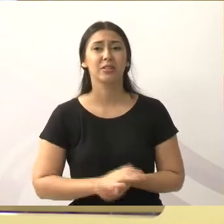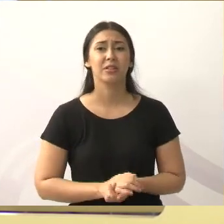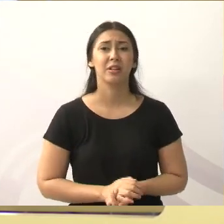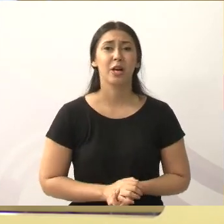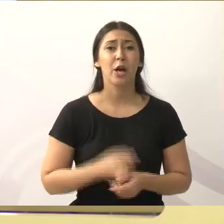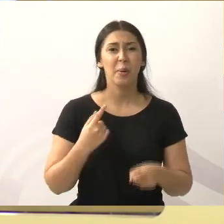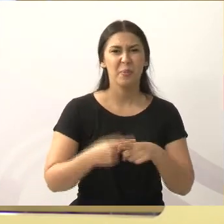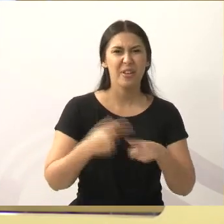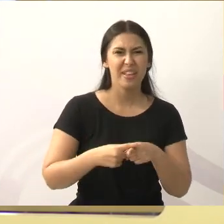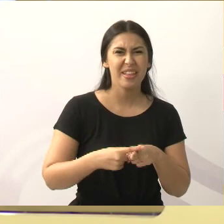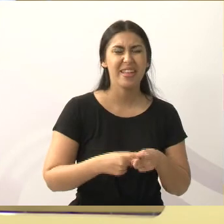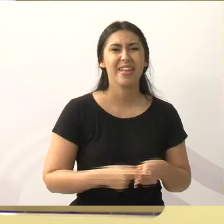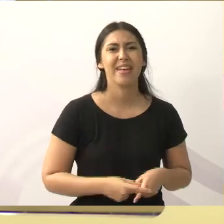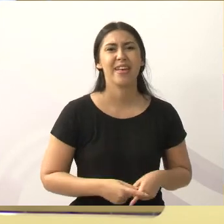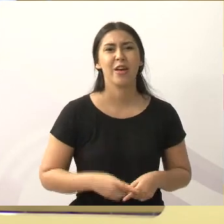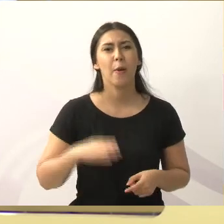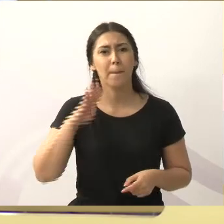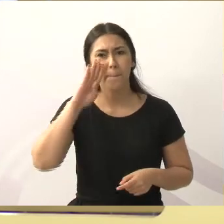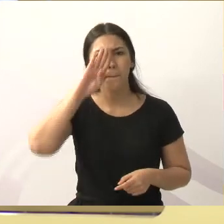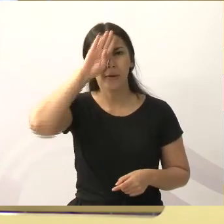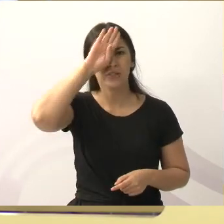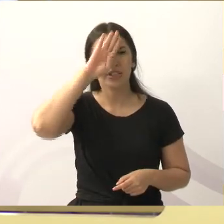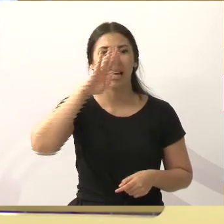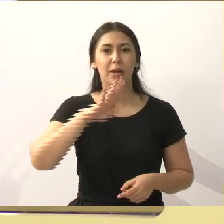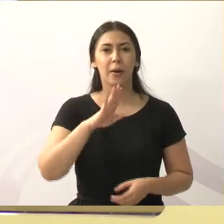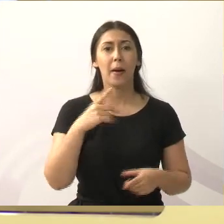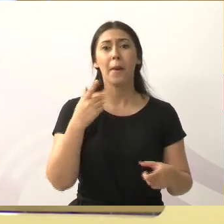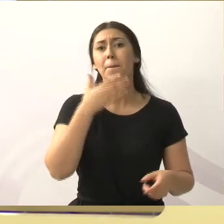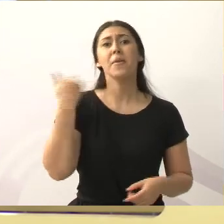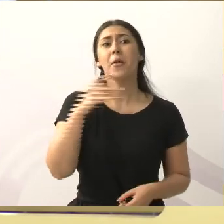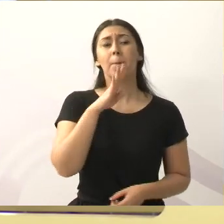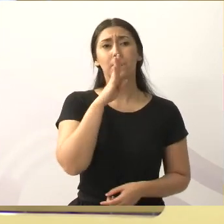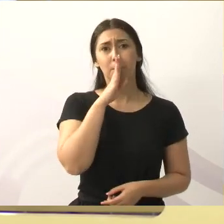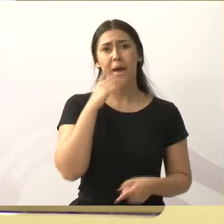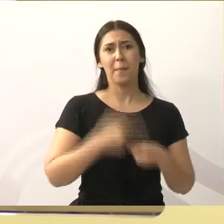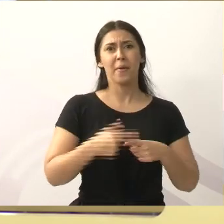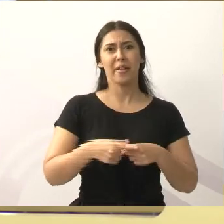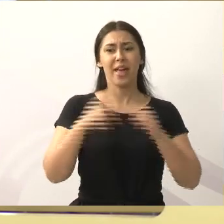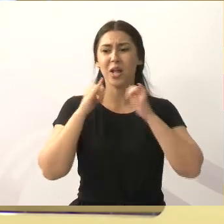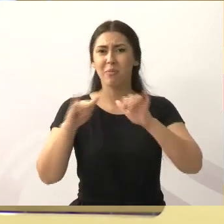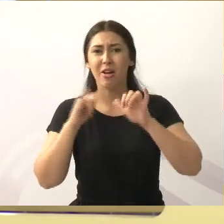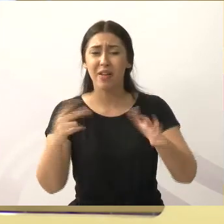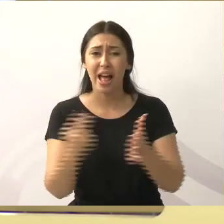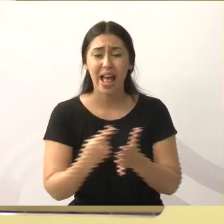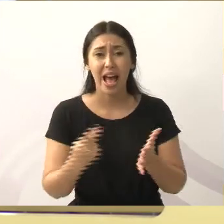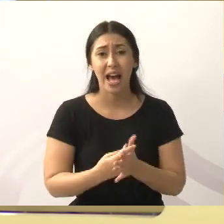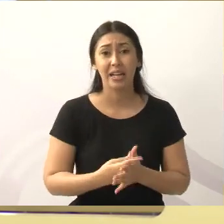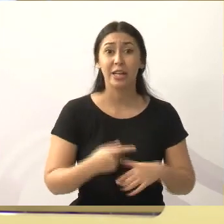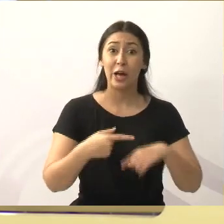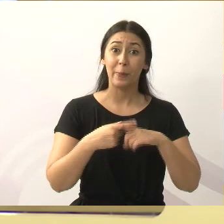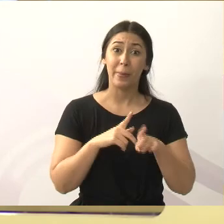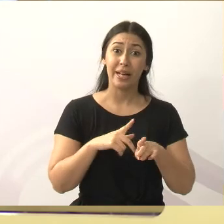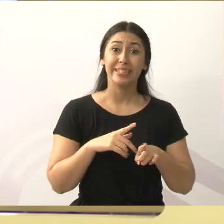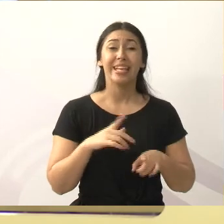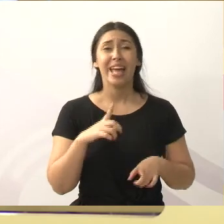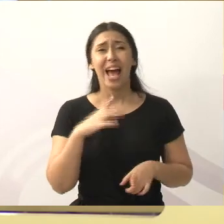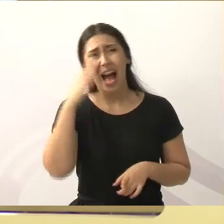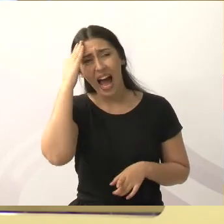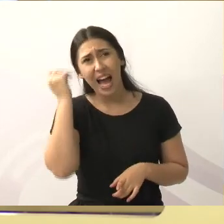bom trabalho, né? Está aí se doando. Eu acho que todo mundo já está conseguindo receber esse auxílio aí, para que a gente